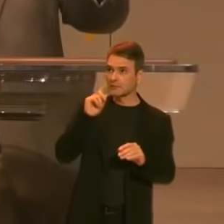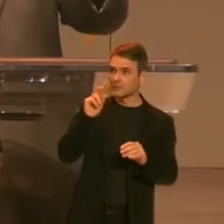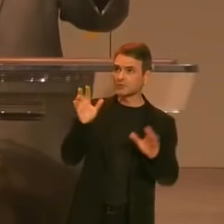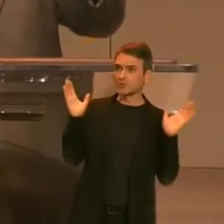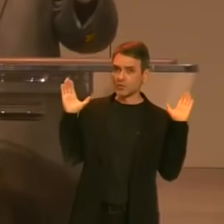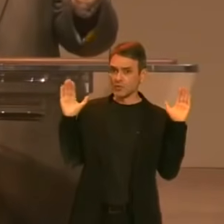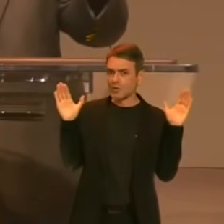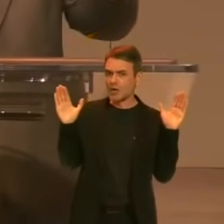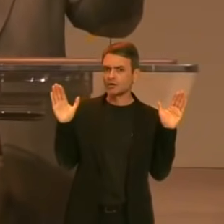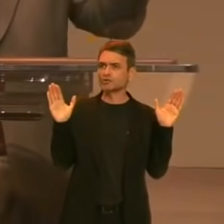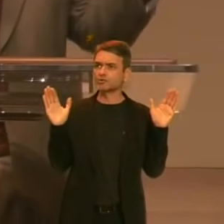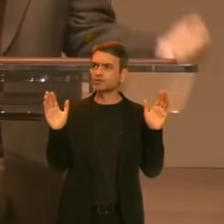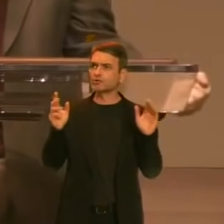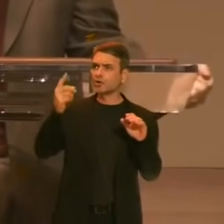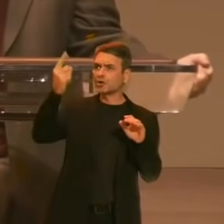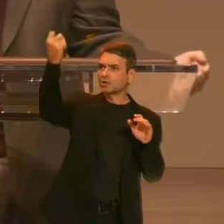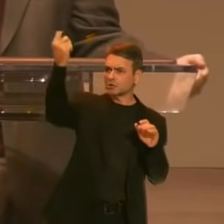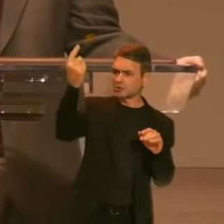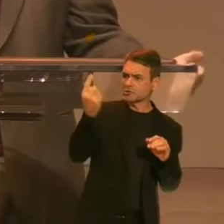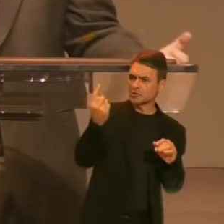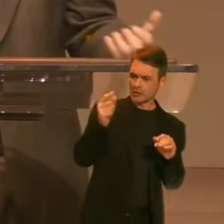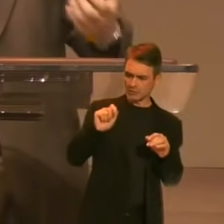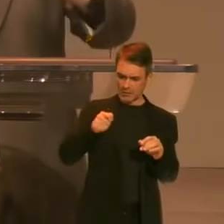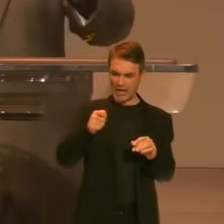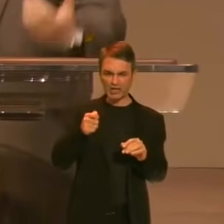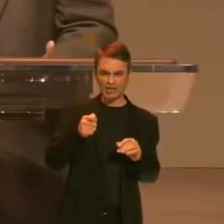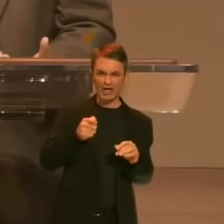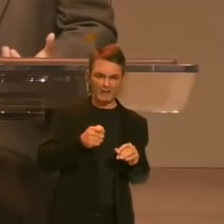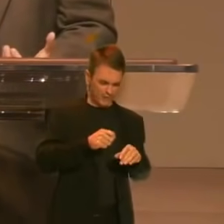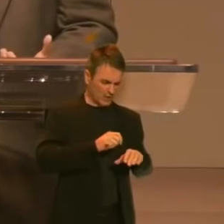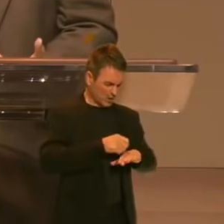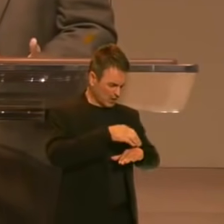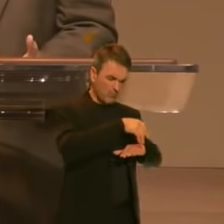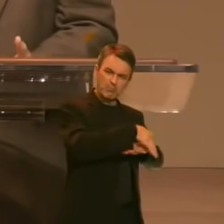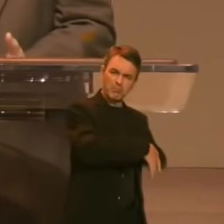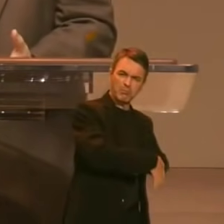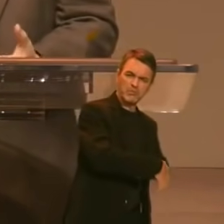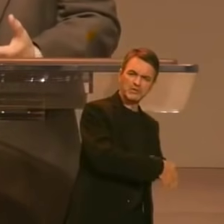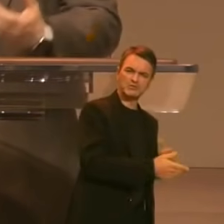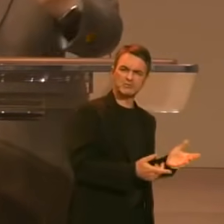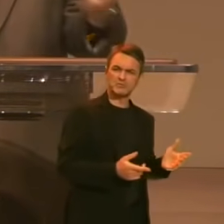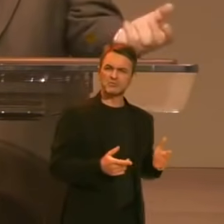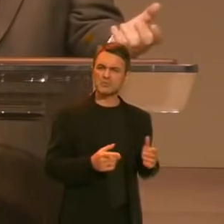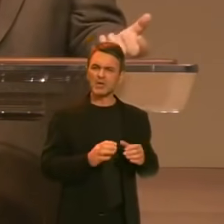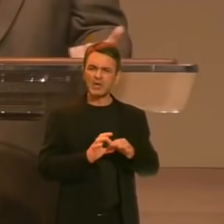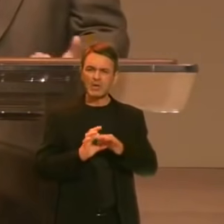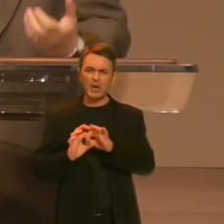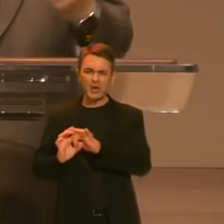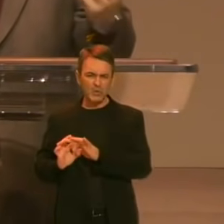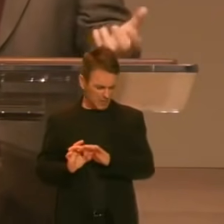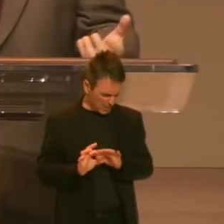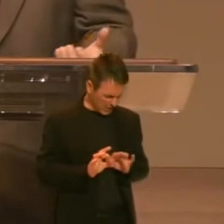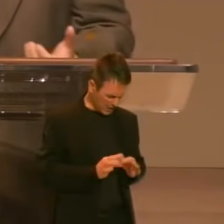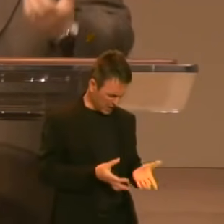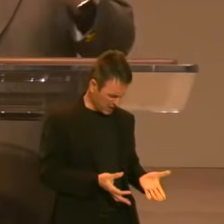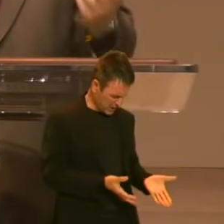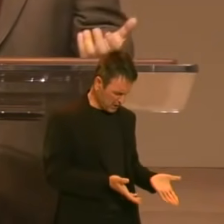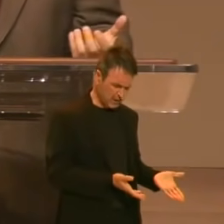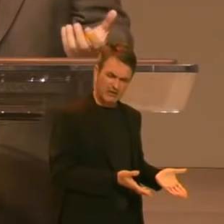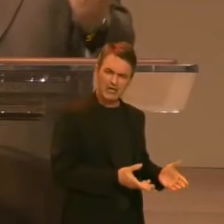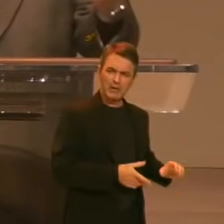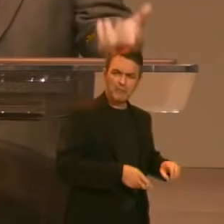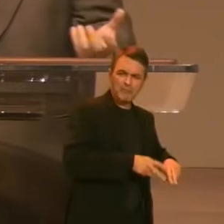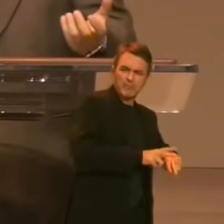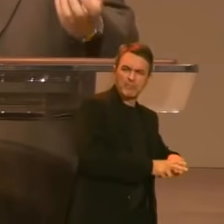que trazia na mão a chave do abismo e uma grande corrente, e ele prendeu o dragão, a antiga serpente,